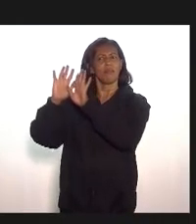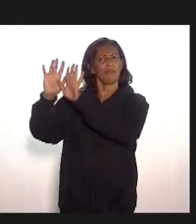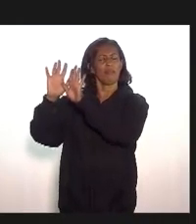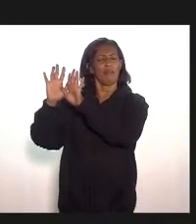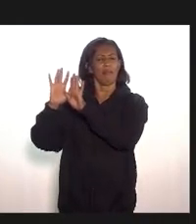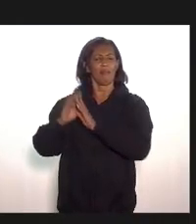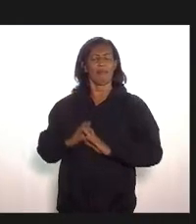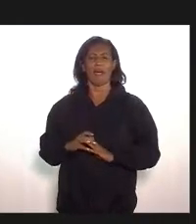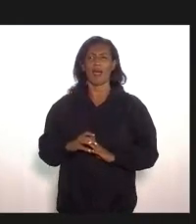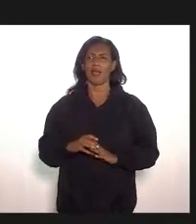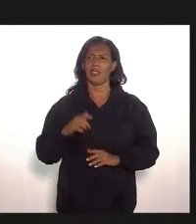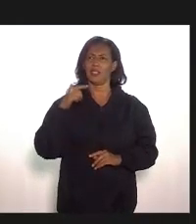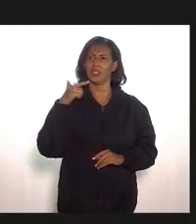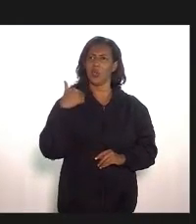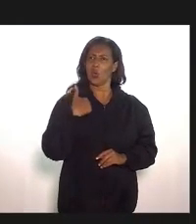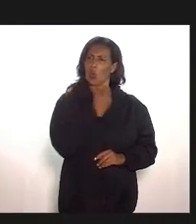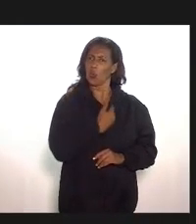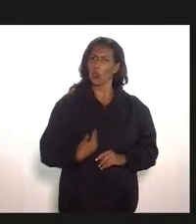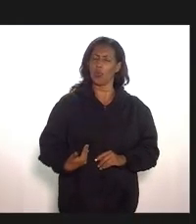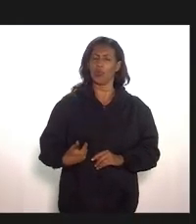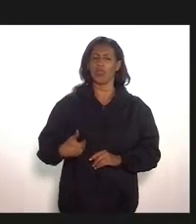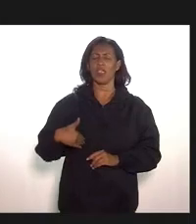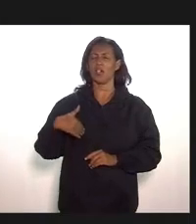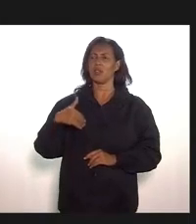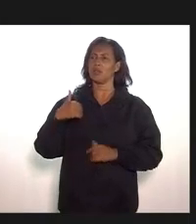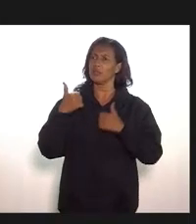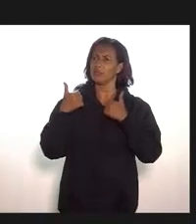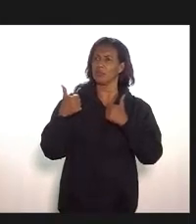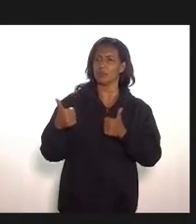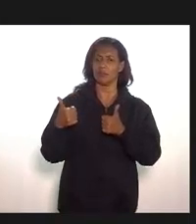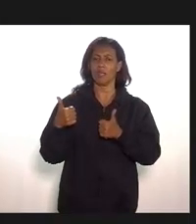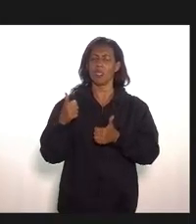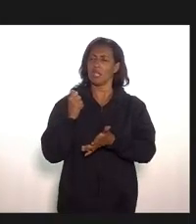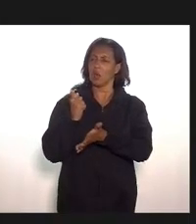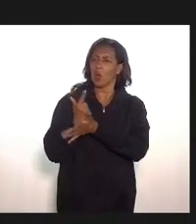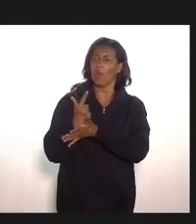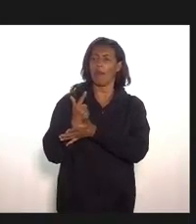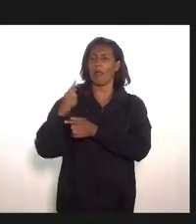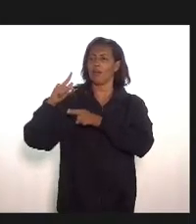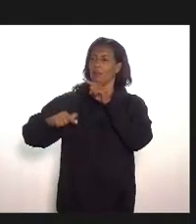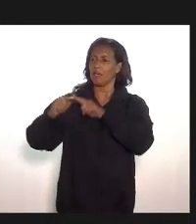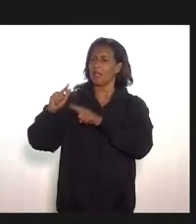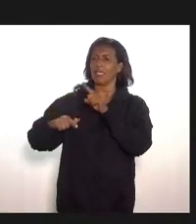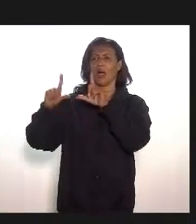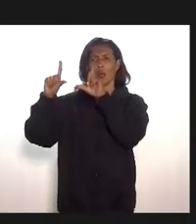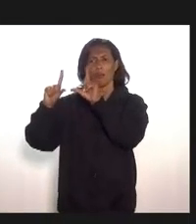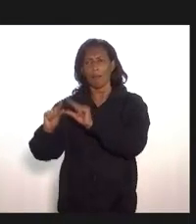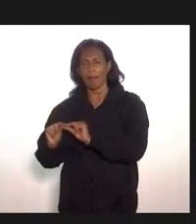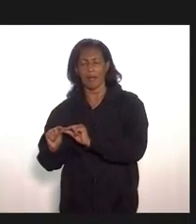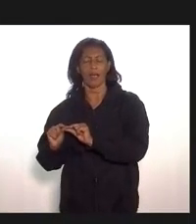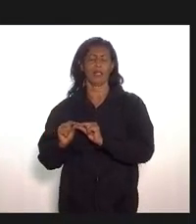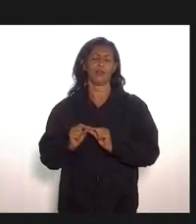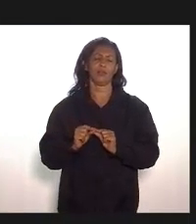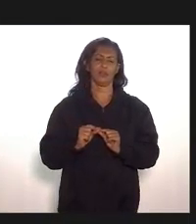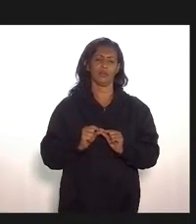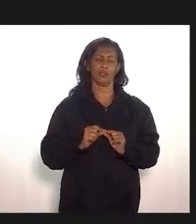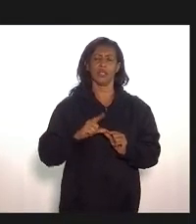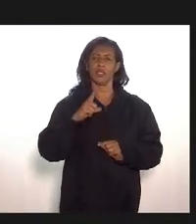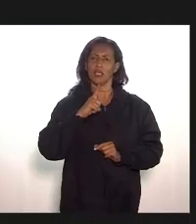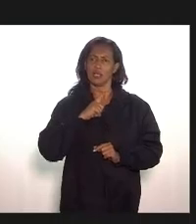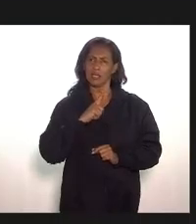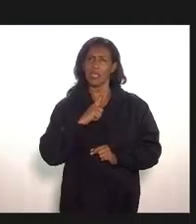Brasil, dos 27 estados, a enfrentar a pandemia. Compramos insumos baratos, temos um percentual de pessoas